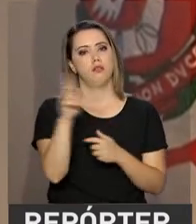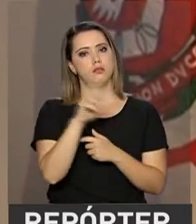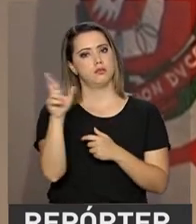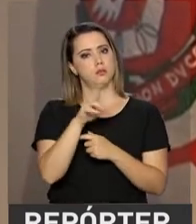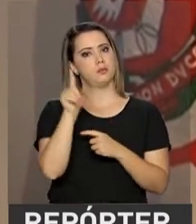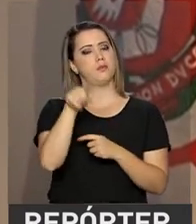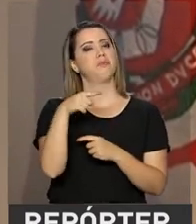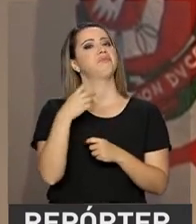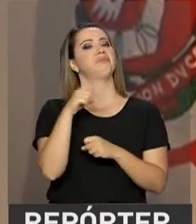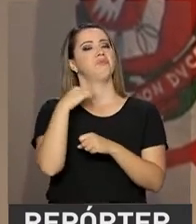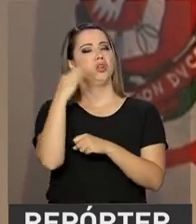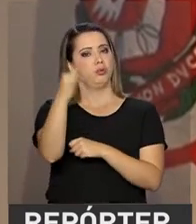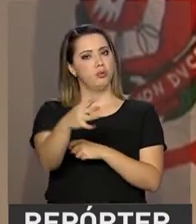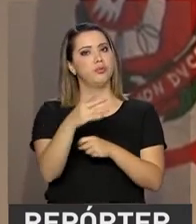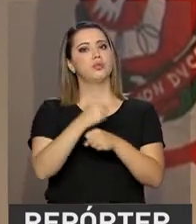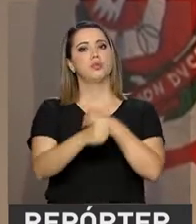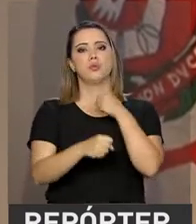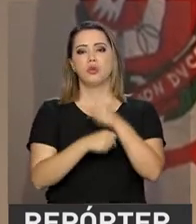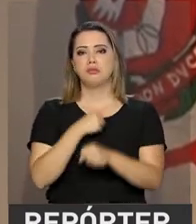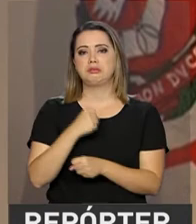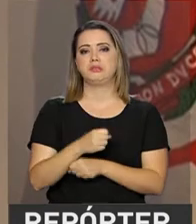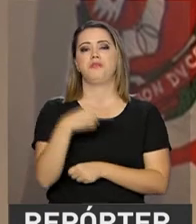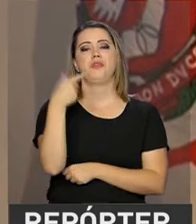R$ 184 bilhões e no ano que vem de